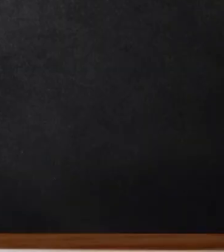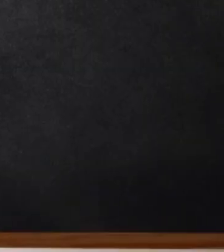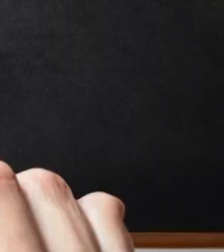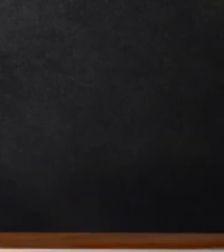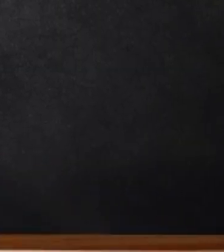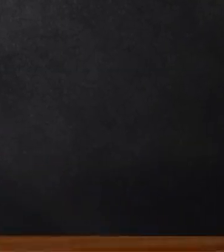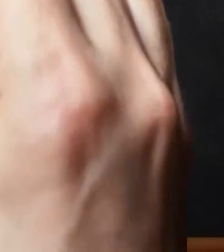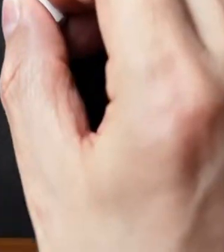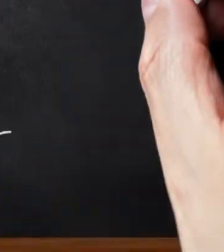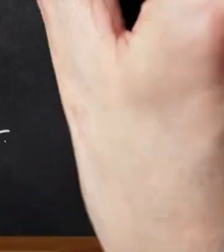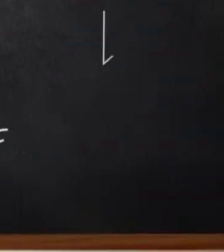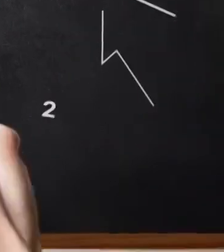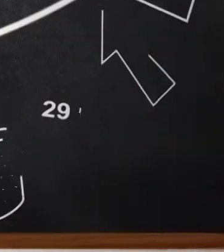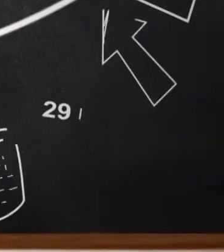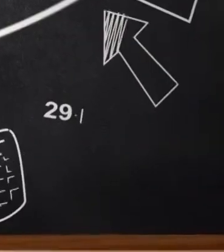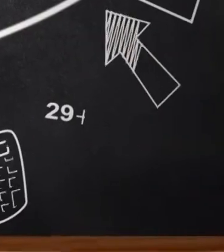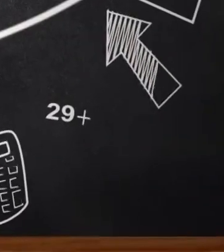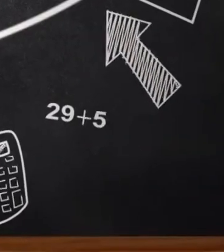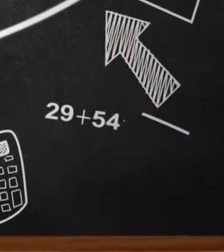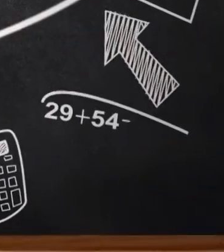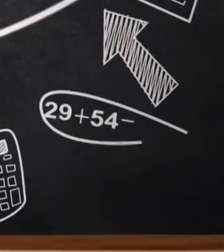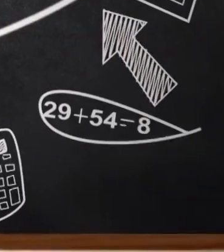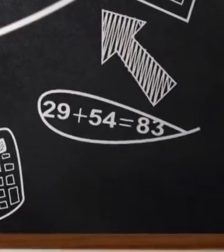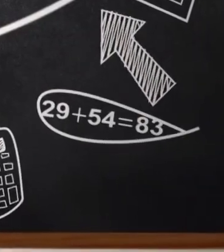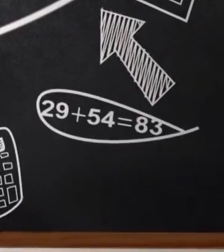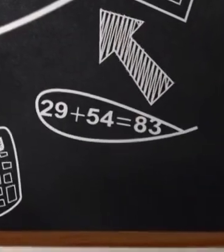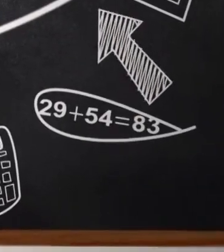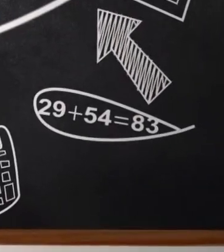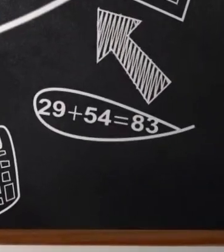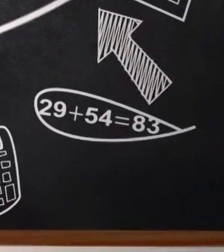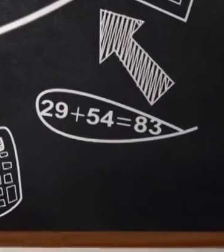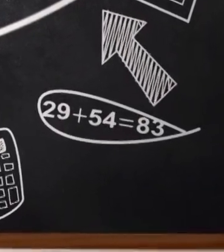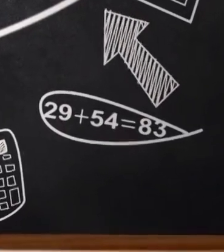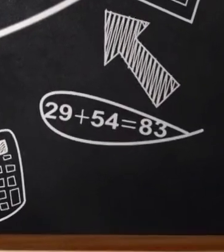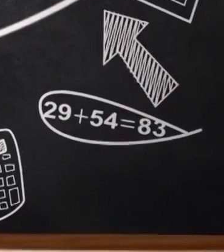E aí E aí